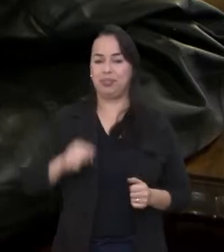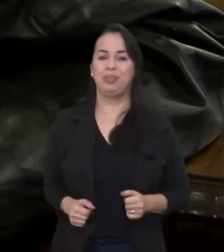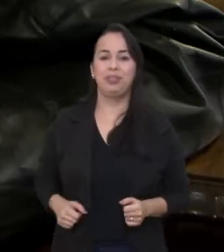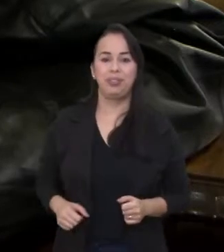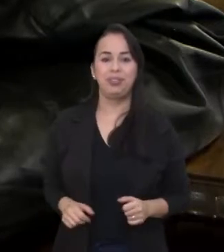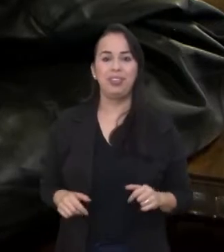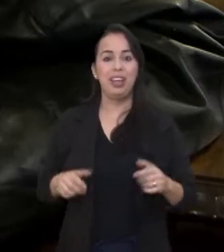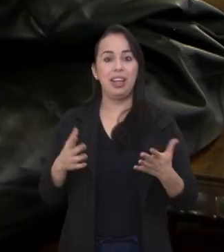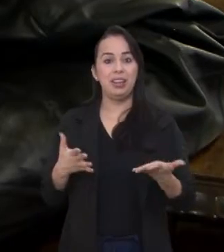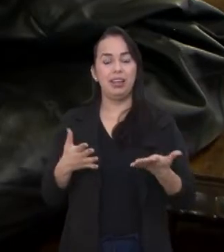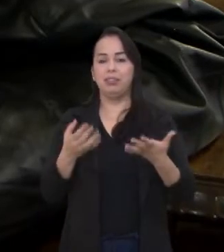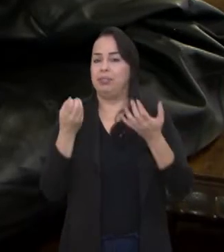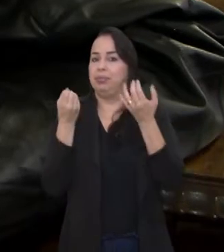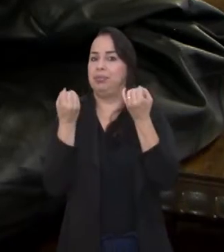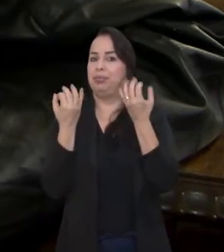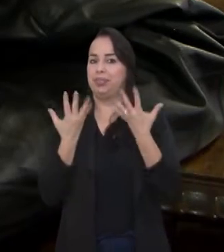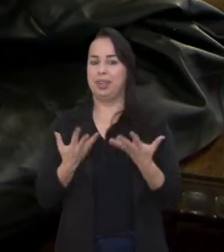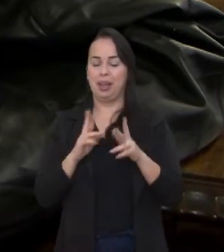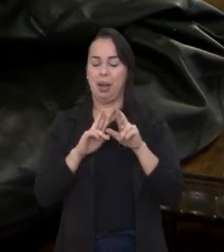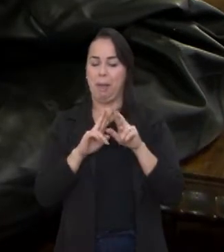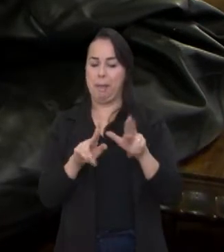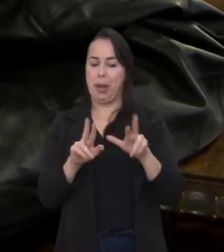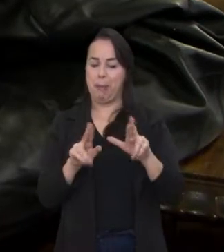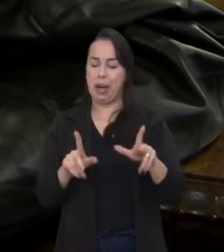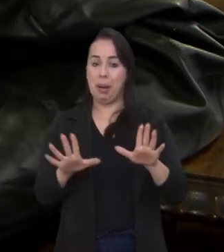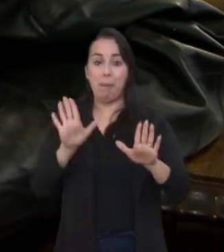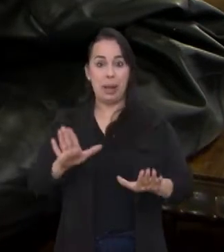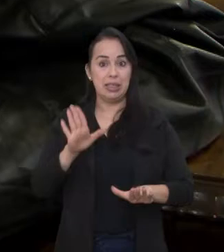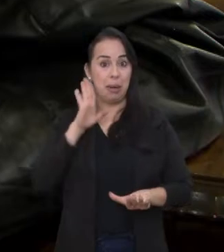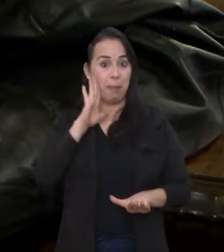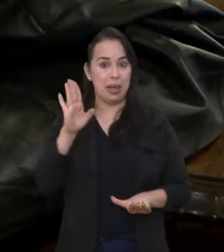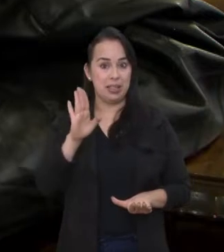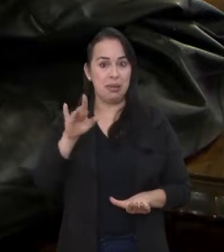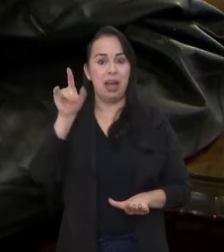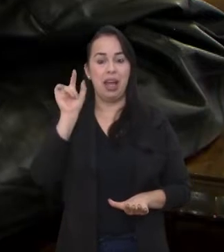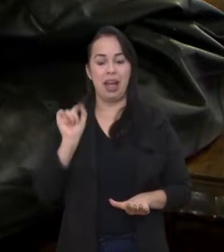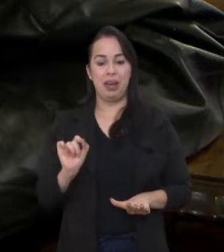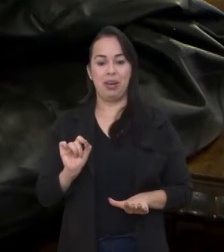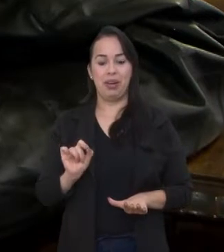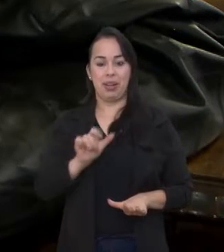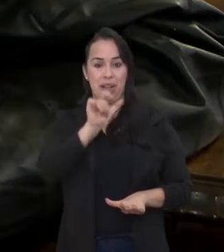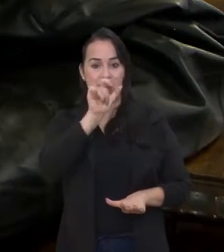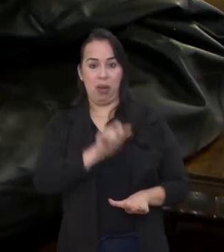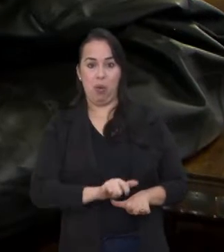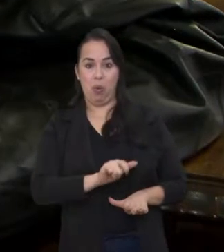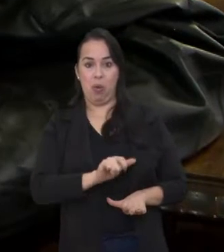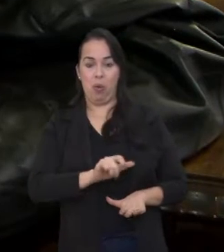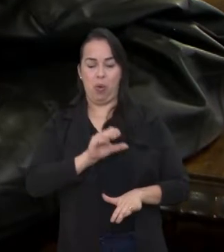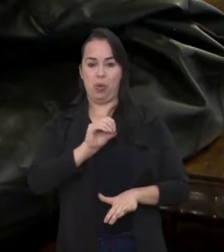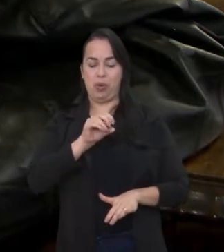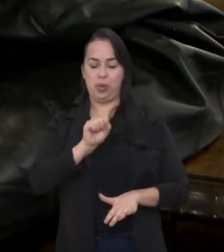Existem várias explicações, mas a explicação principal quem deu foi Niemeyer.